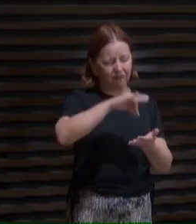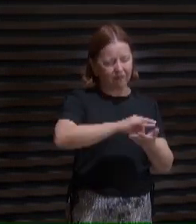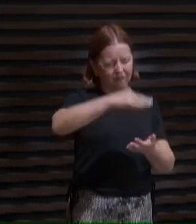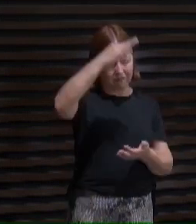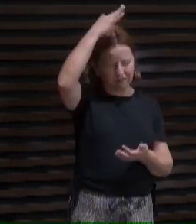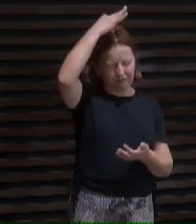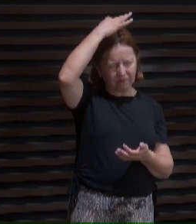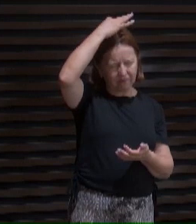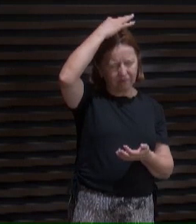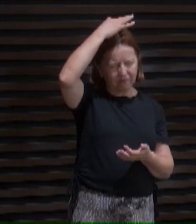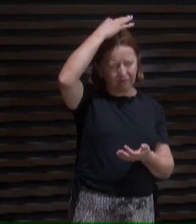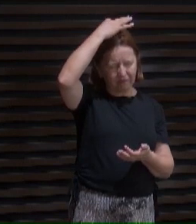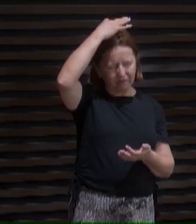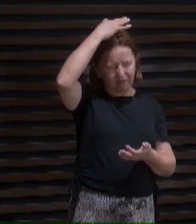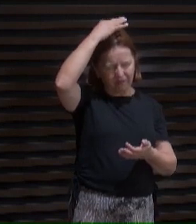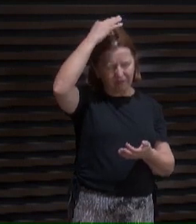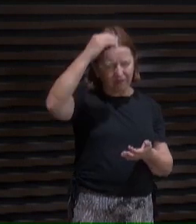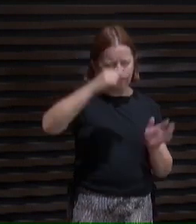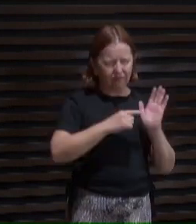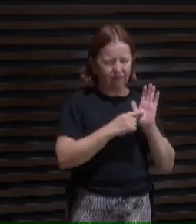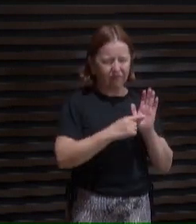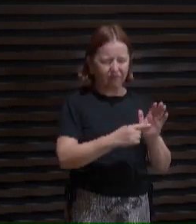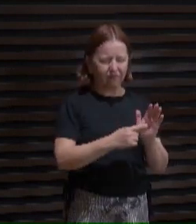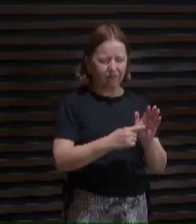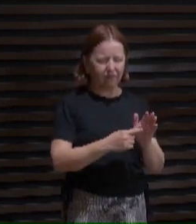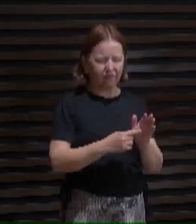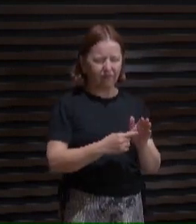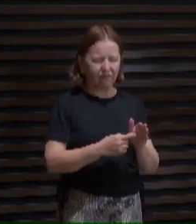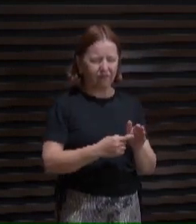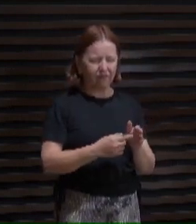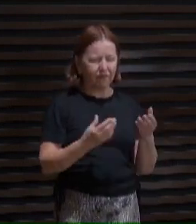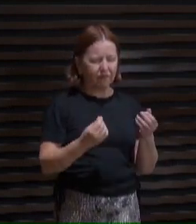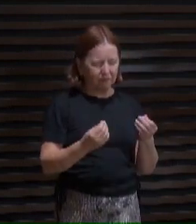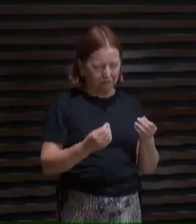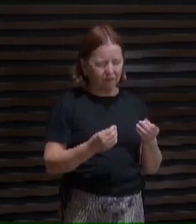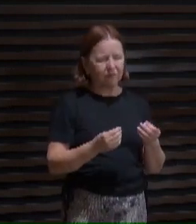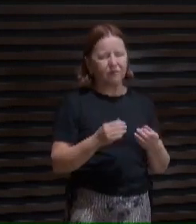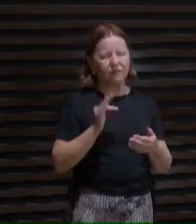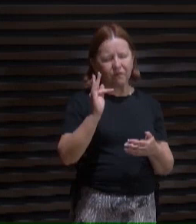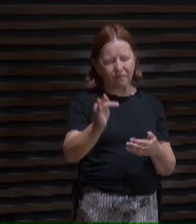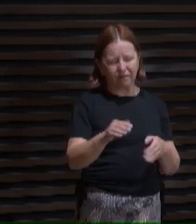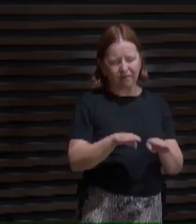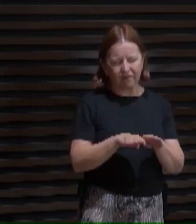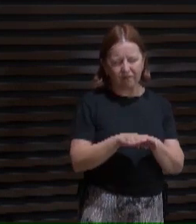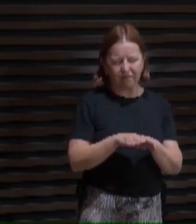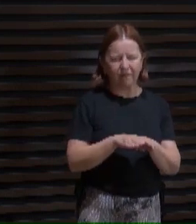nos foram aplicadas e muitas ainda nos serão. Pai,